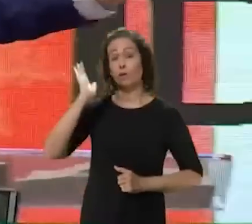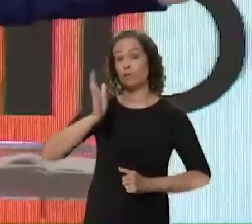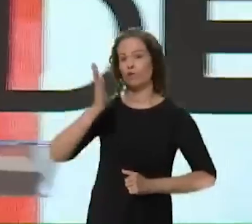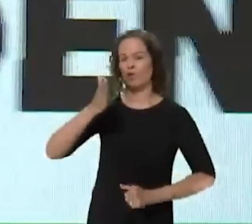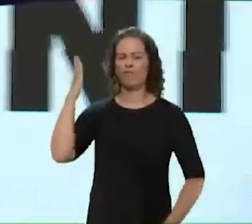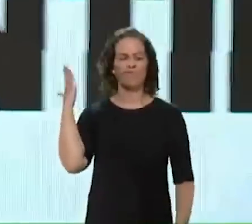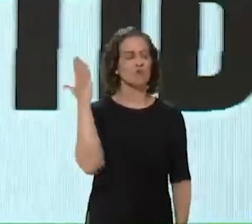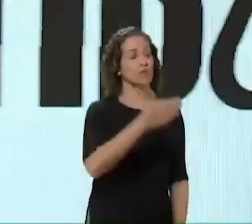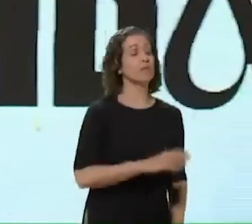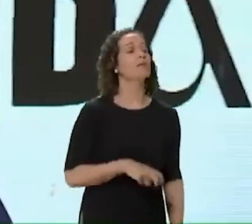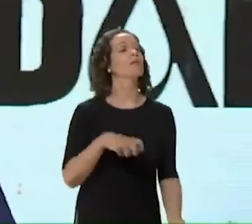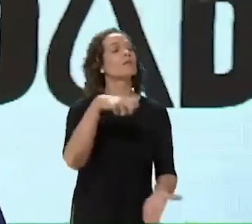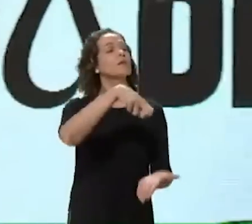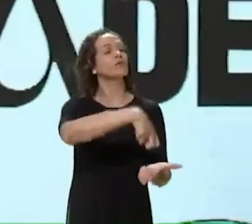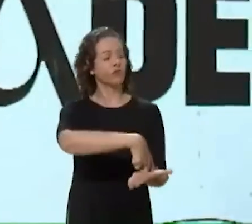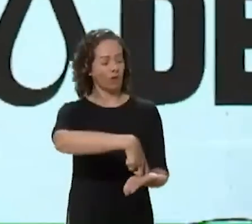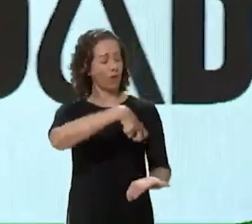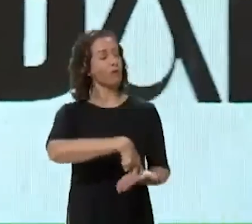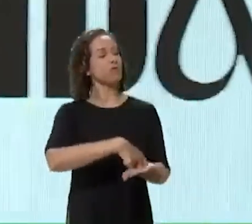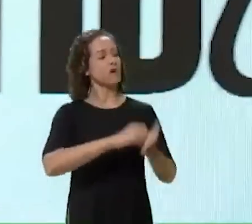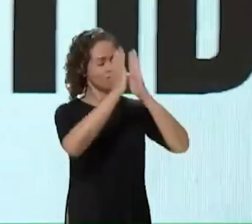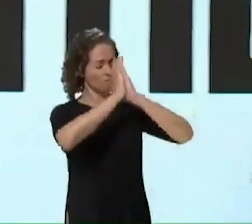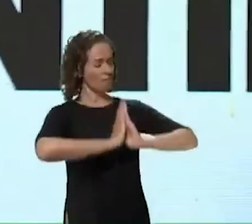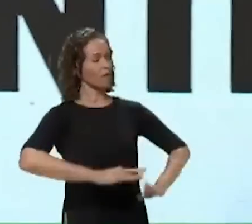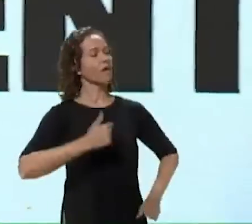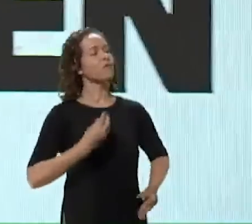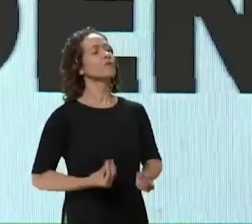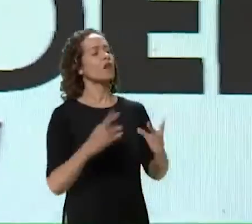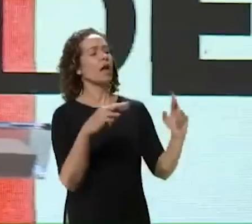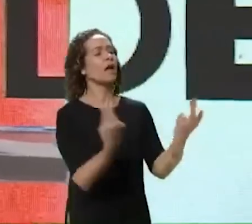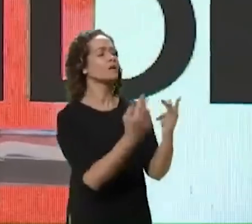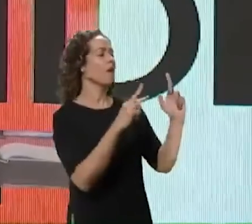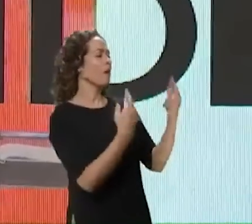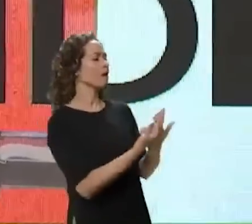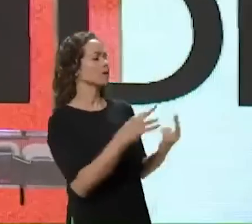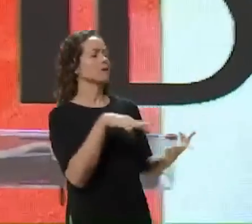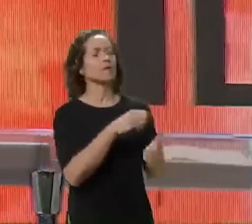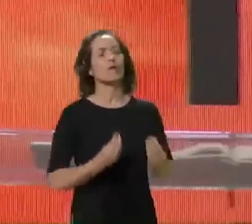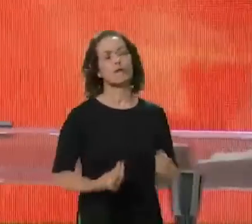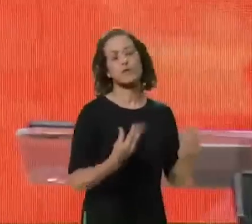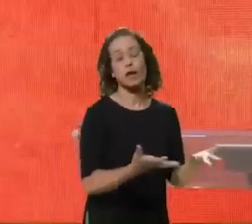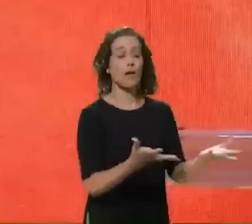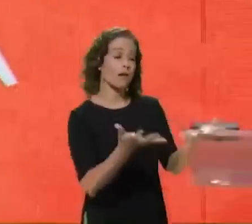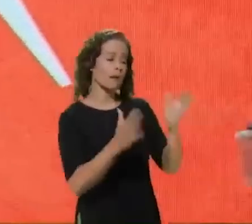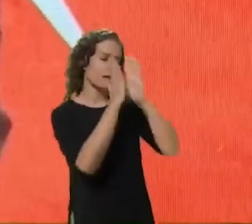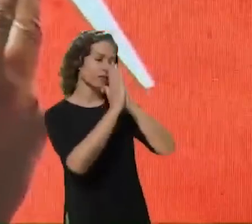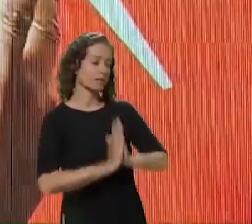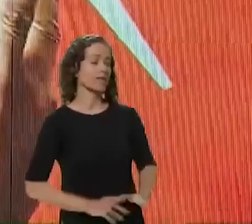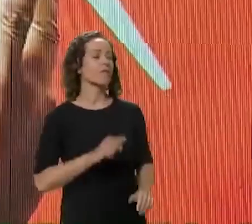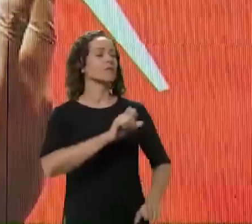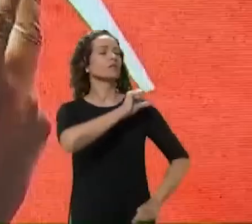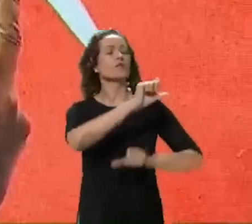olha, ajoelha aqui e eu vou te dar todos os reinos da terra. Eu só quero ser adorado. Eu quero, sabe o quê? Que você troque